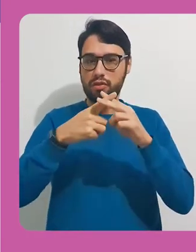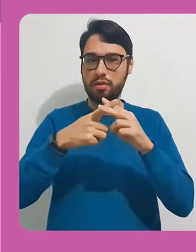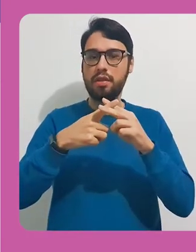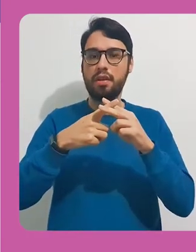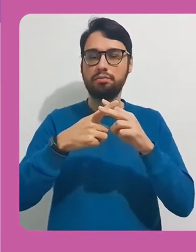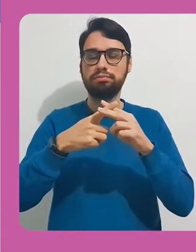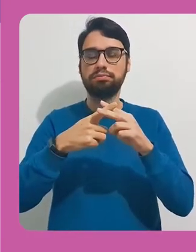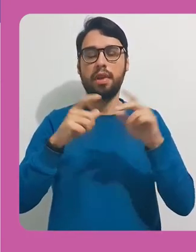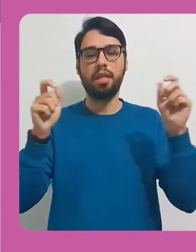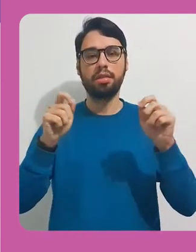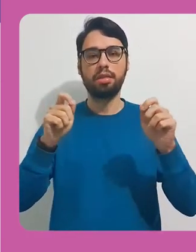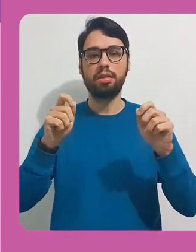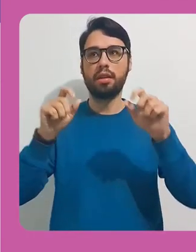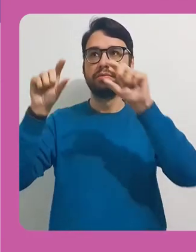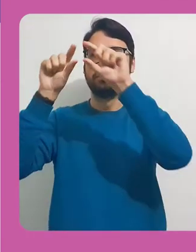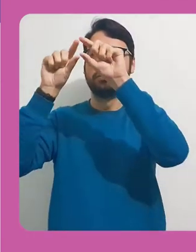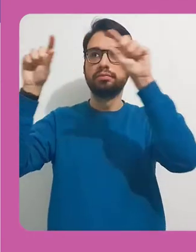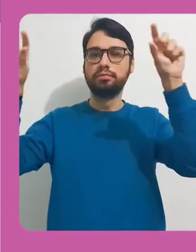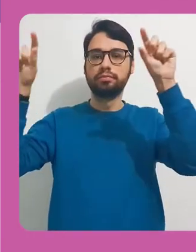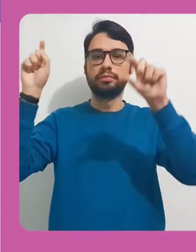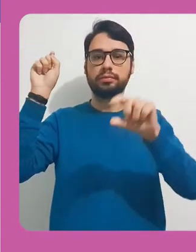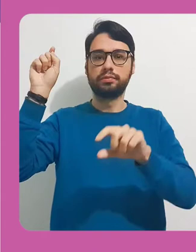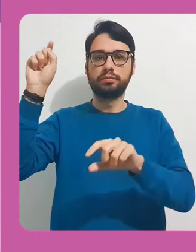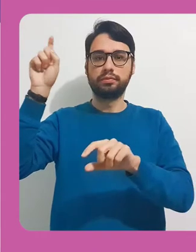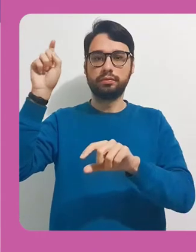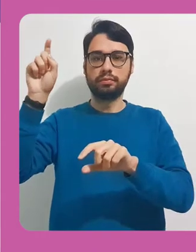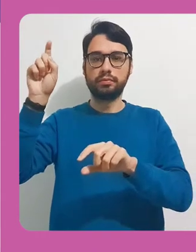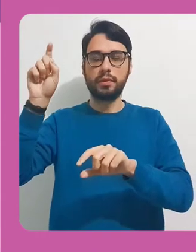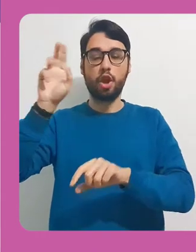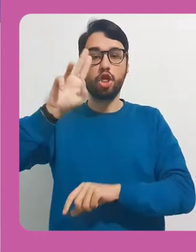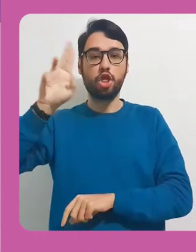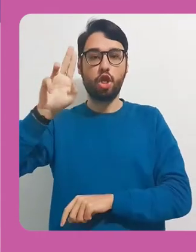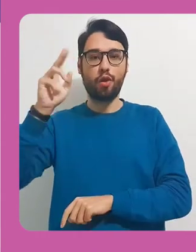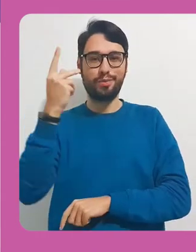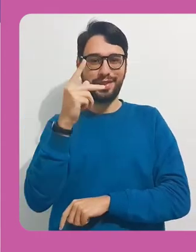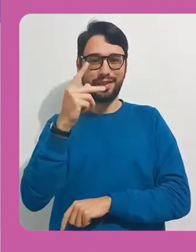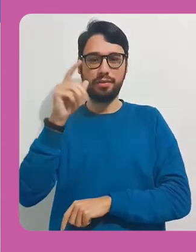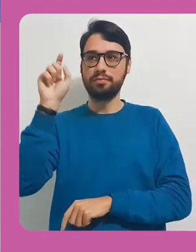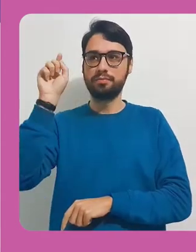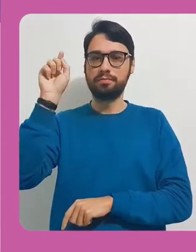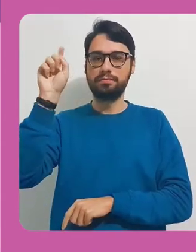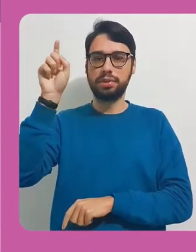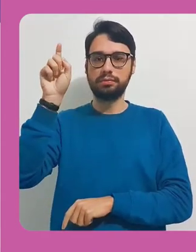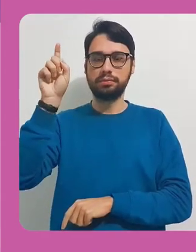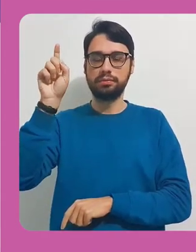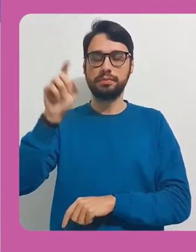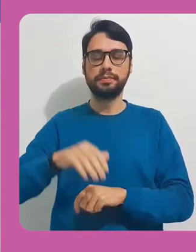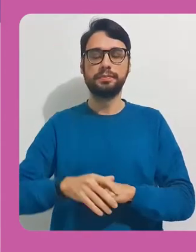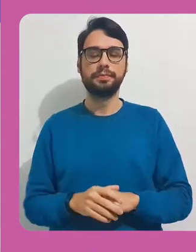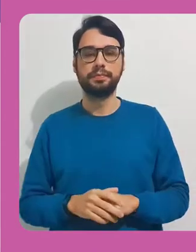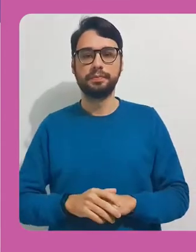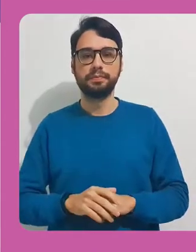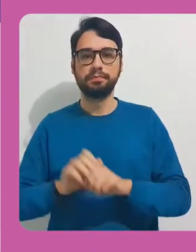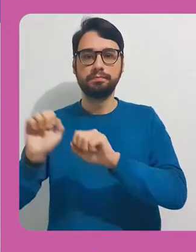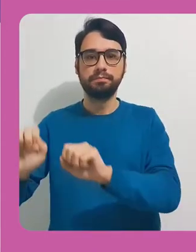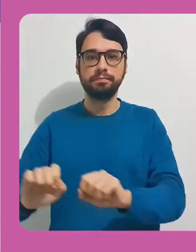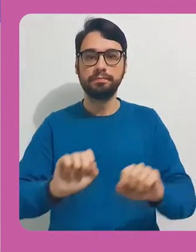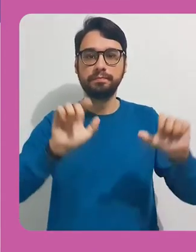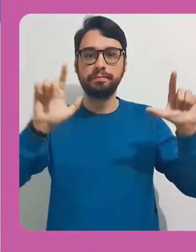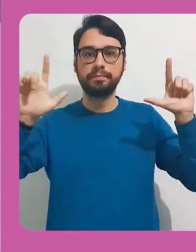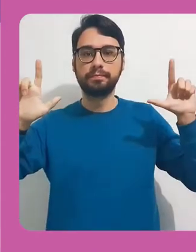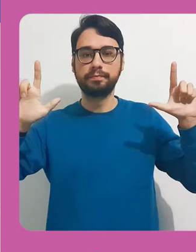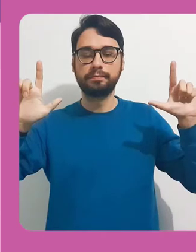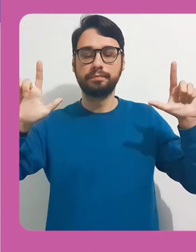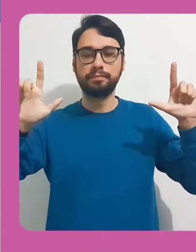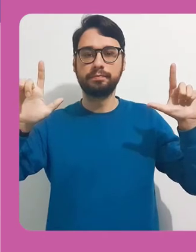alterações, você pode clicar aqui em cima do seu